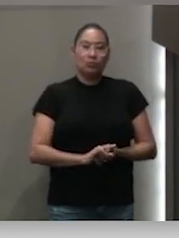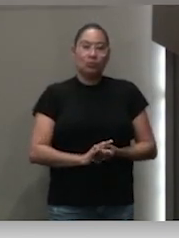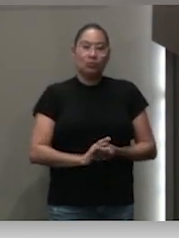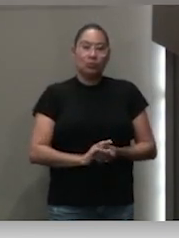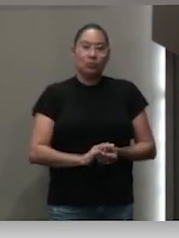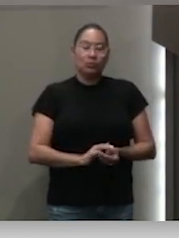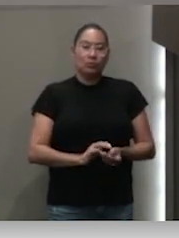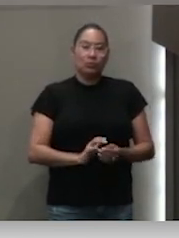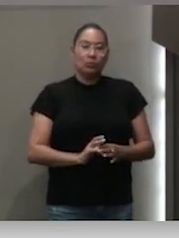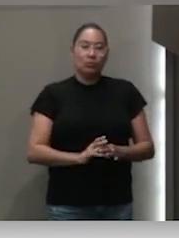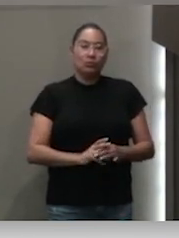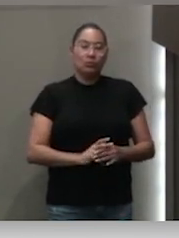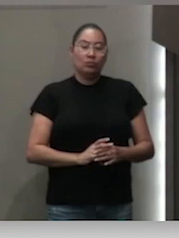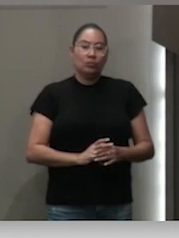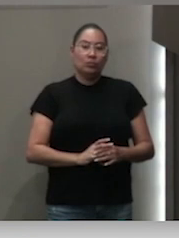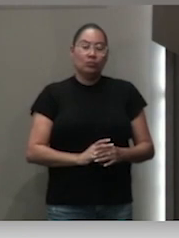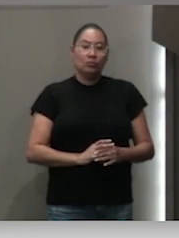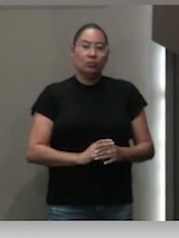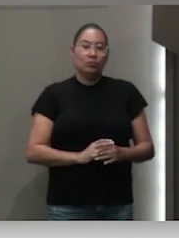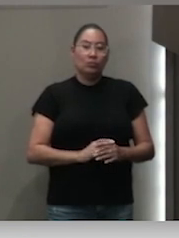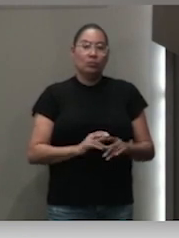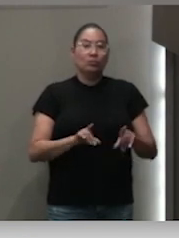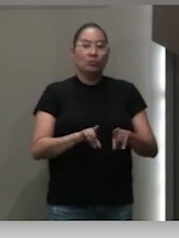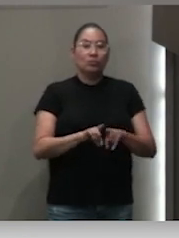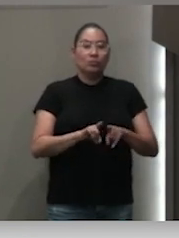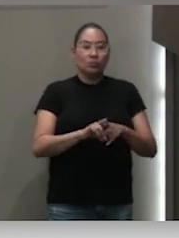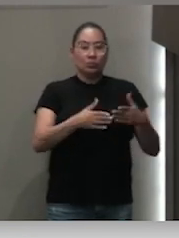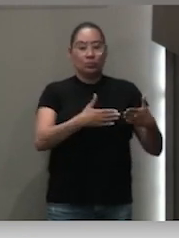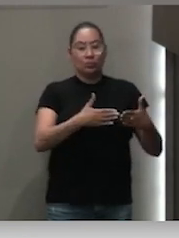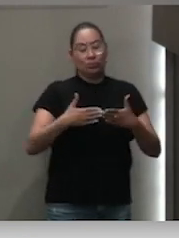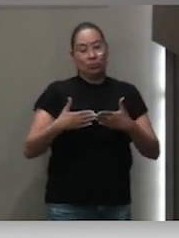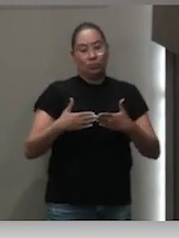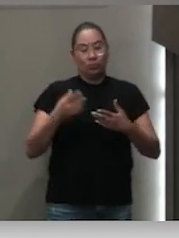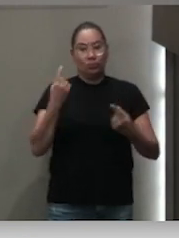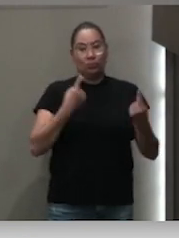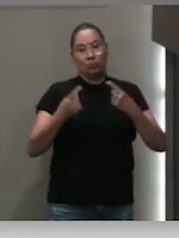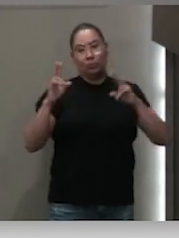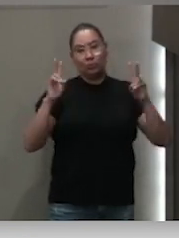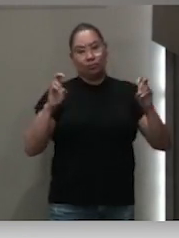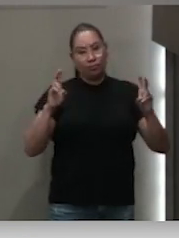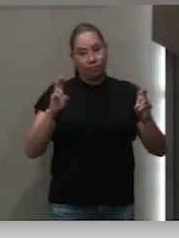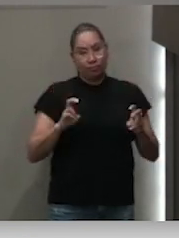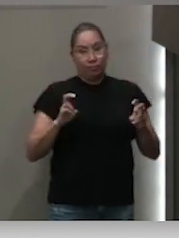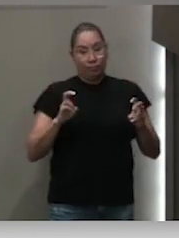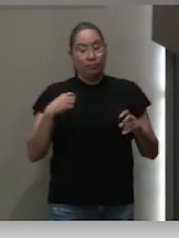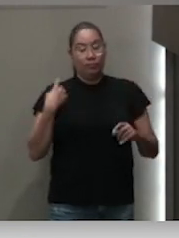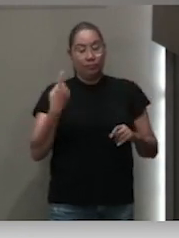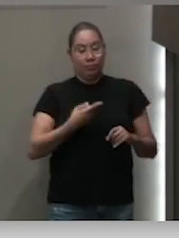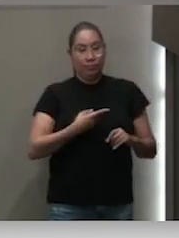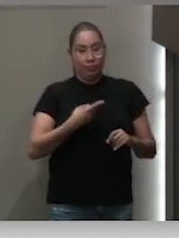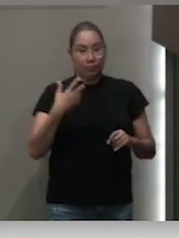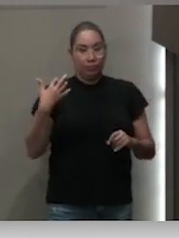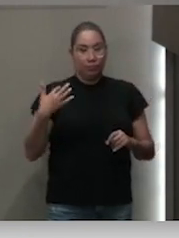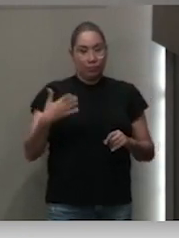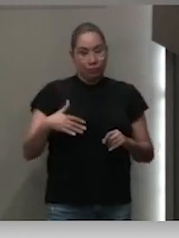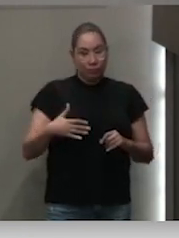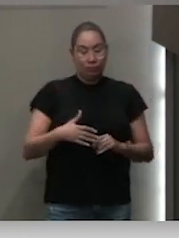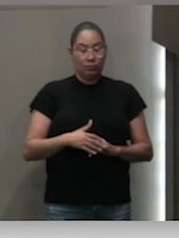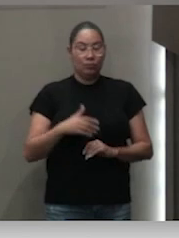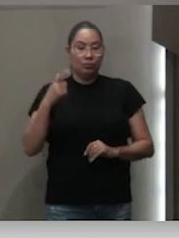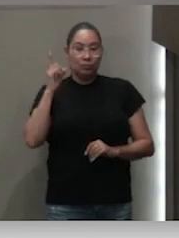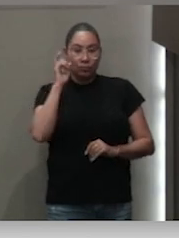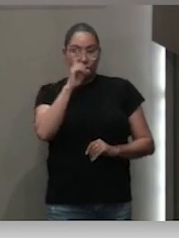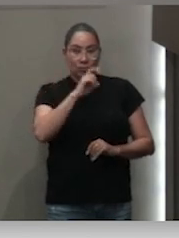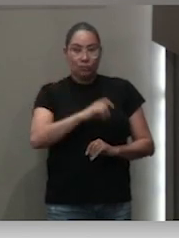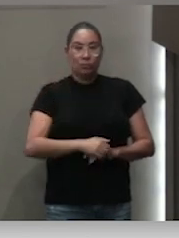favor também fizemos uma defesa de alguns temas que são caros para nós nós tivemos uma